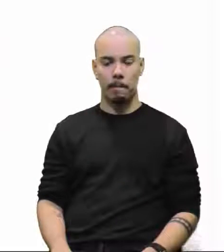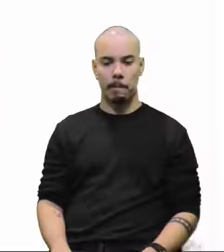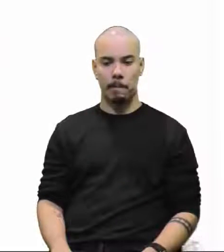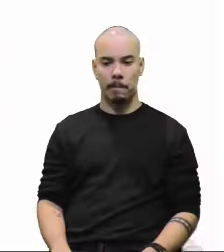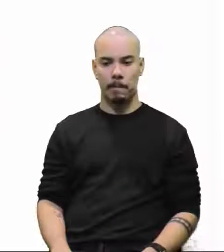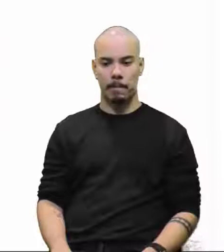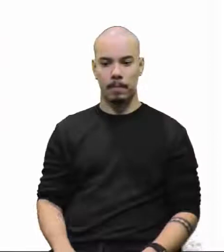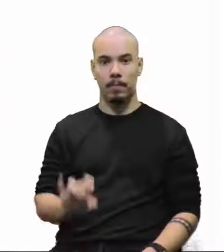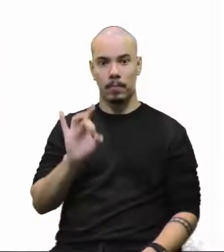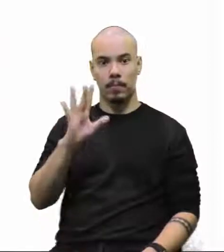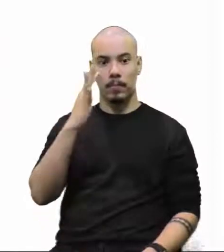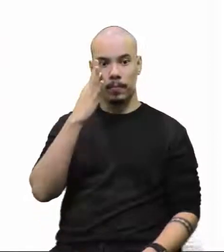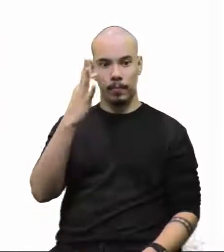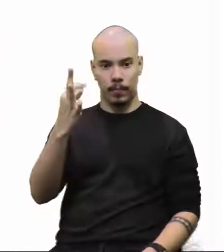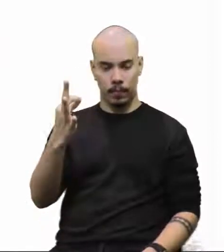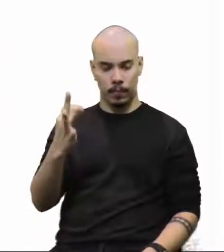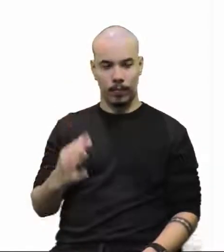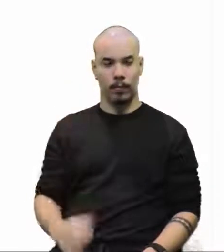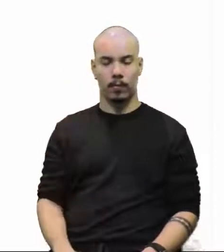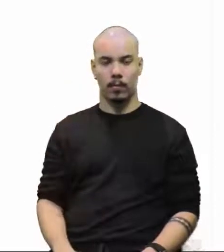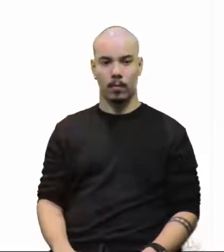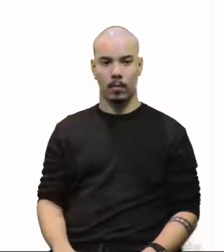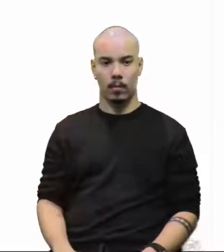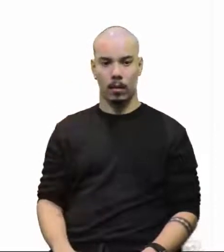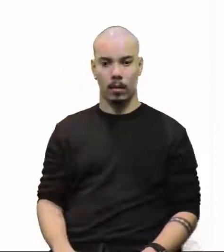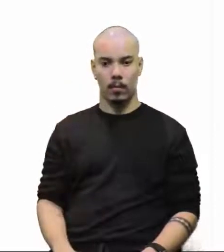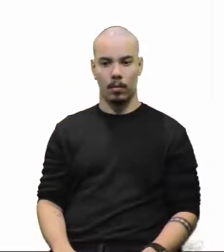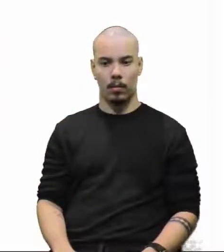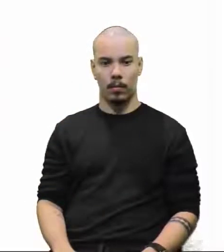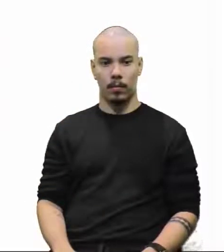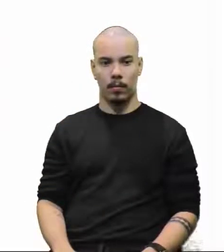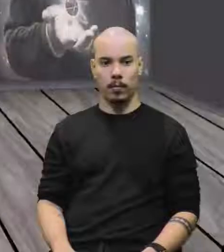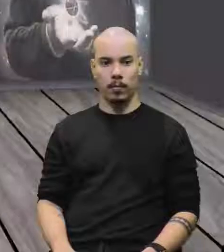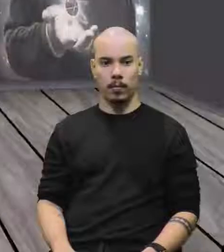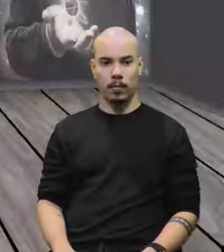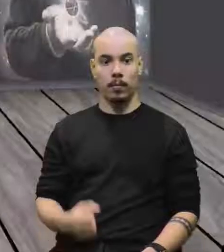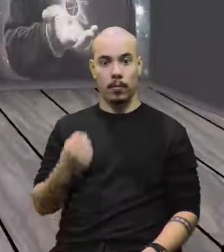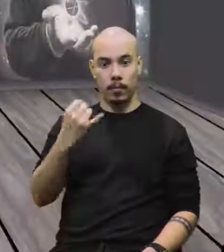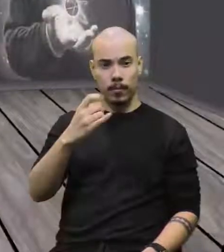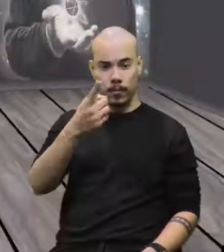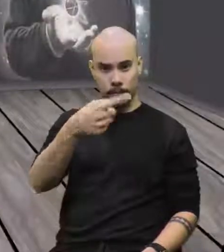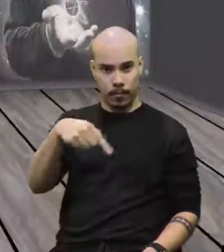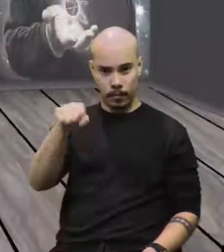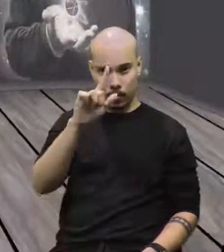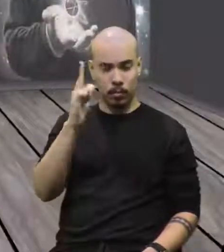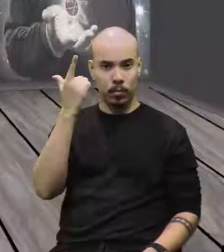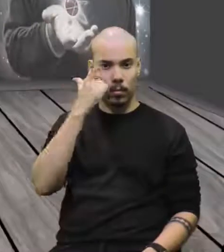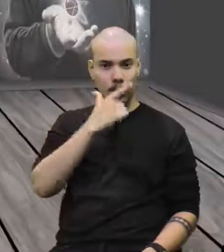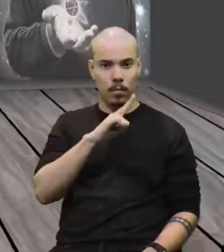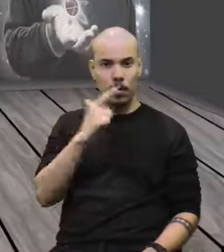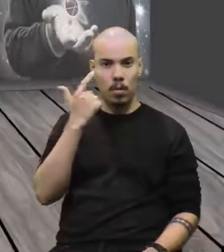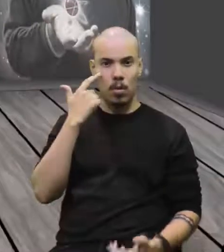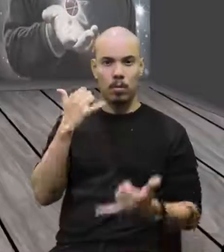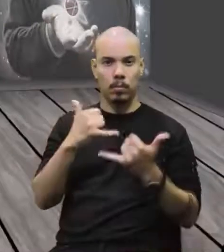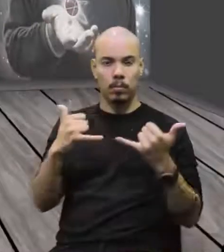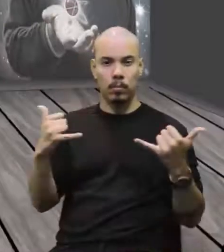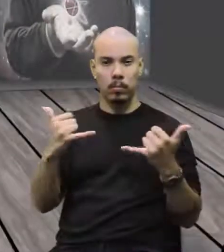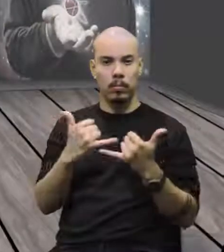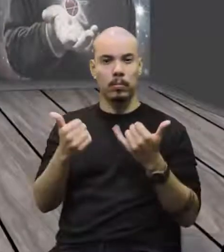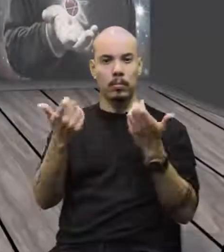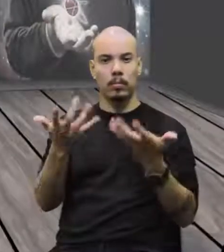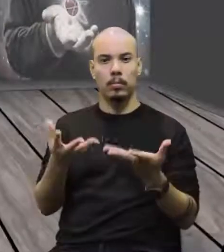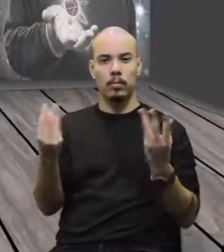atenção nessa situação. Então, pessoal, olha só. Se vocês conseguirem aí pegar um fio fininho assim, bem